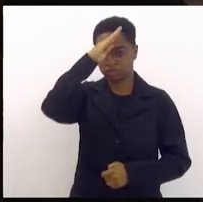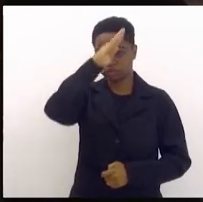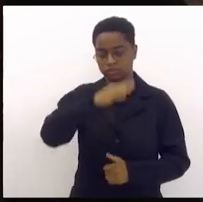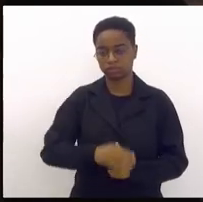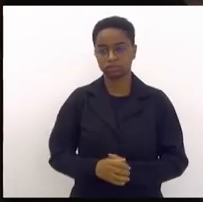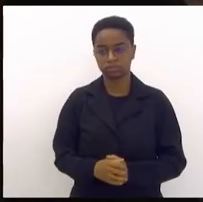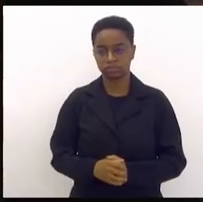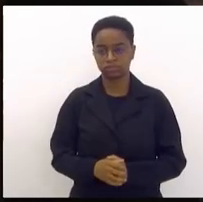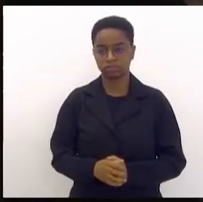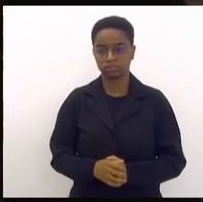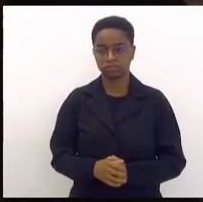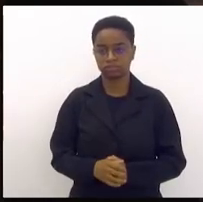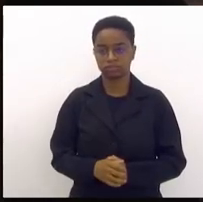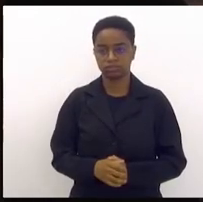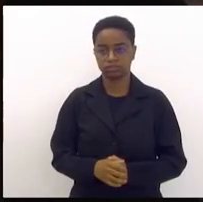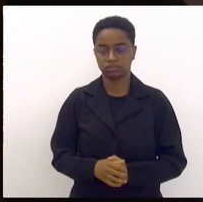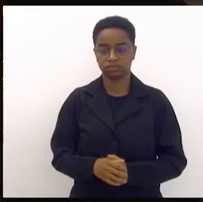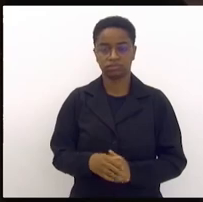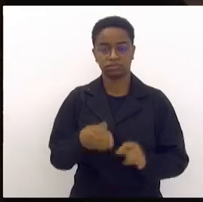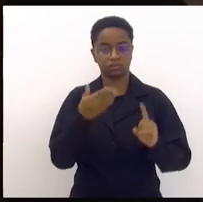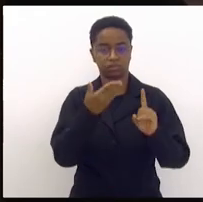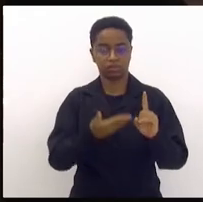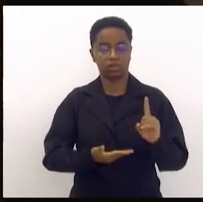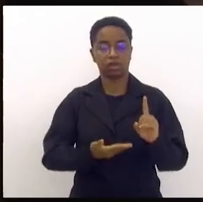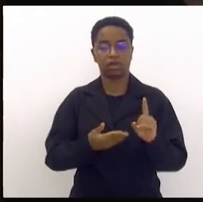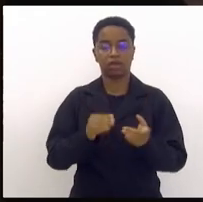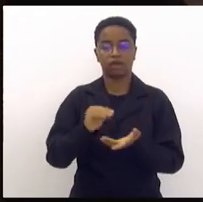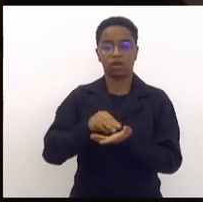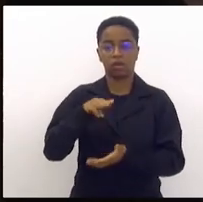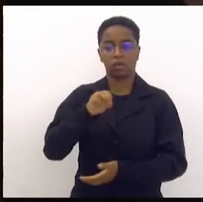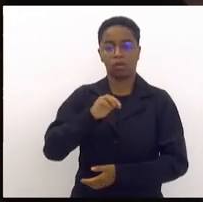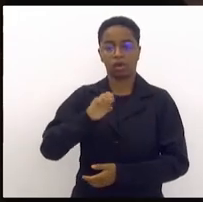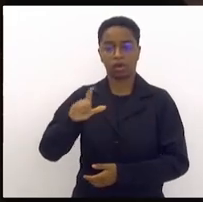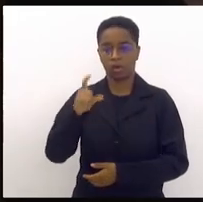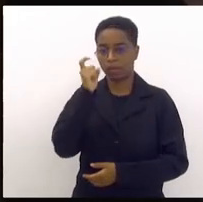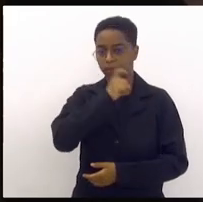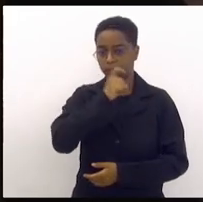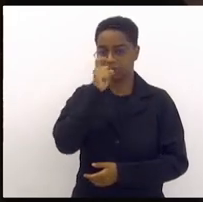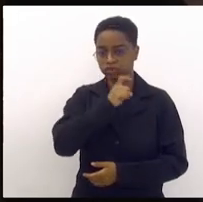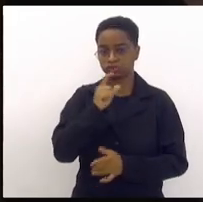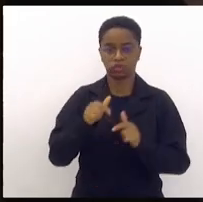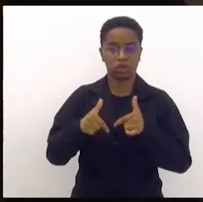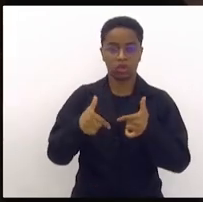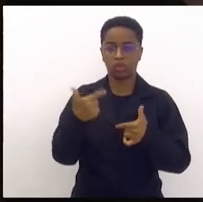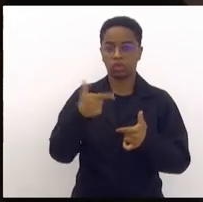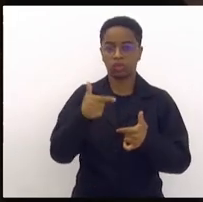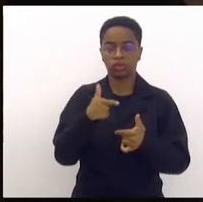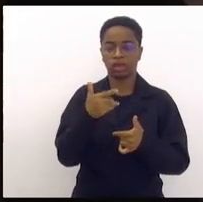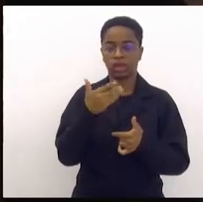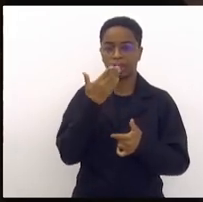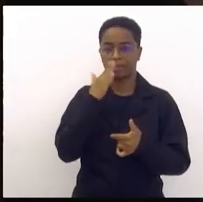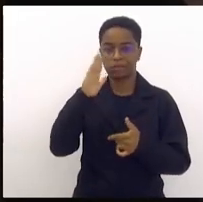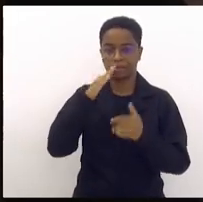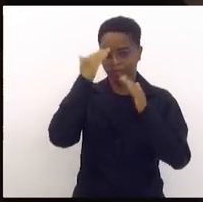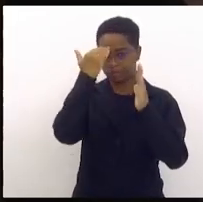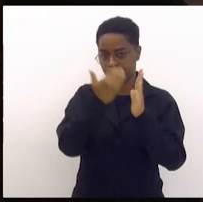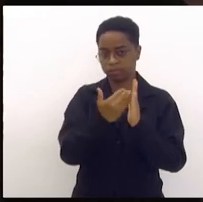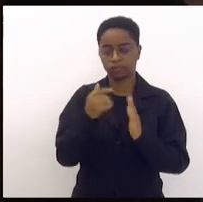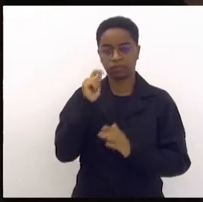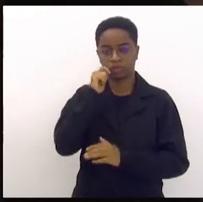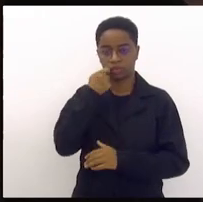é esse indecente, imoral, mentiroso, fanfarrão, sem palavra e incompetente Eduardo